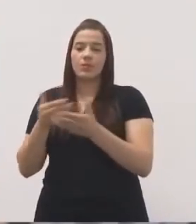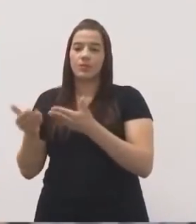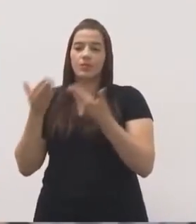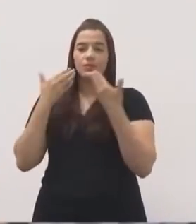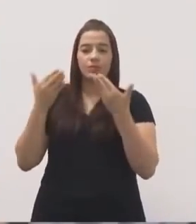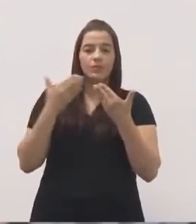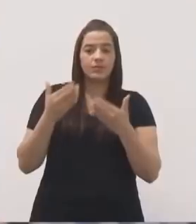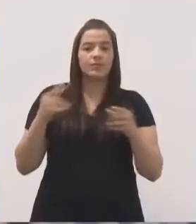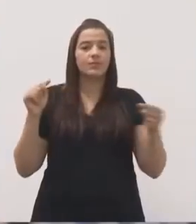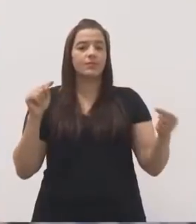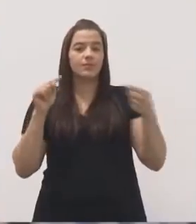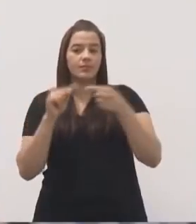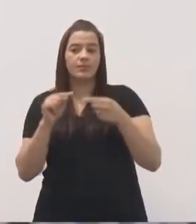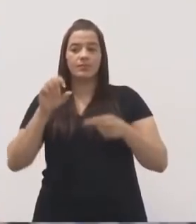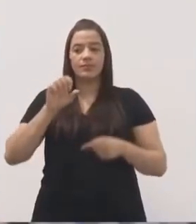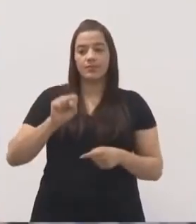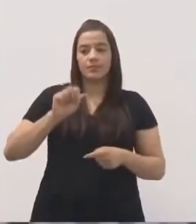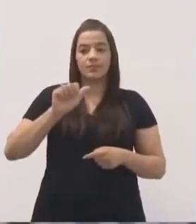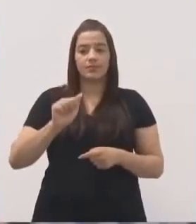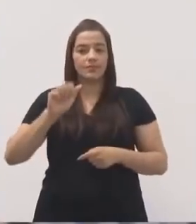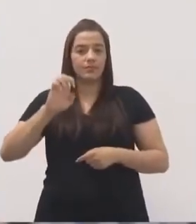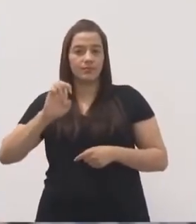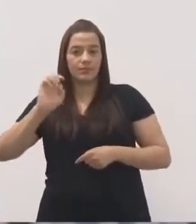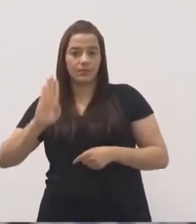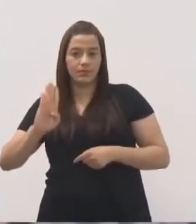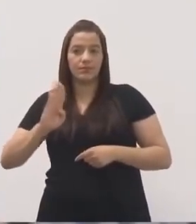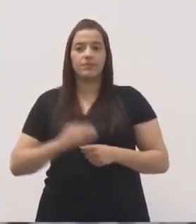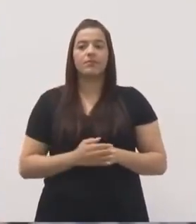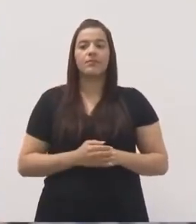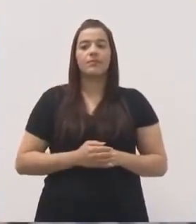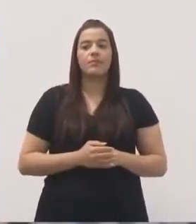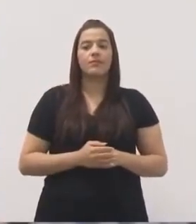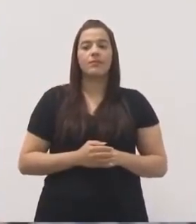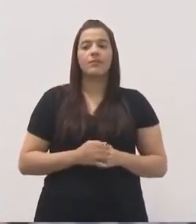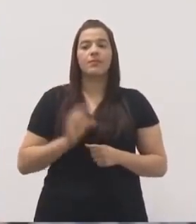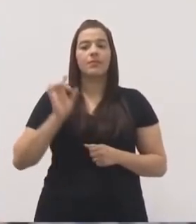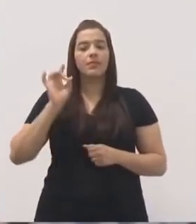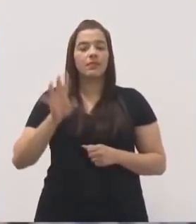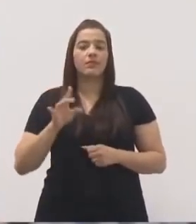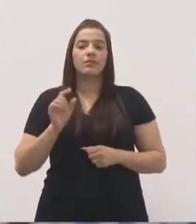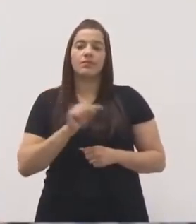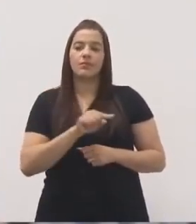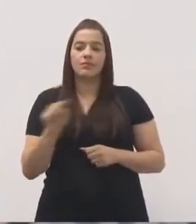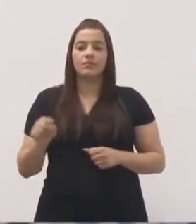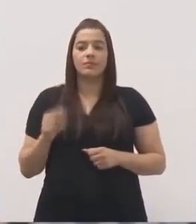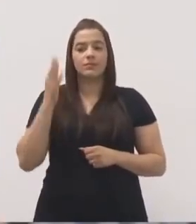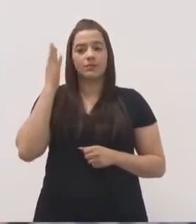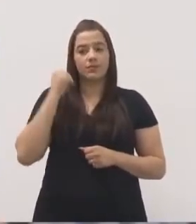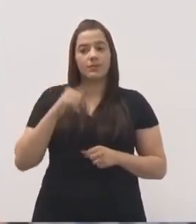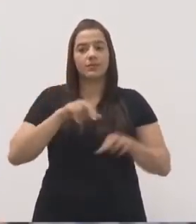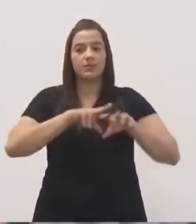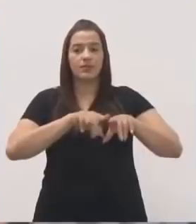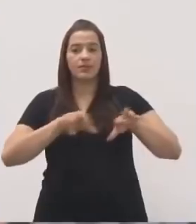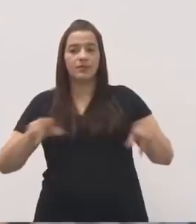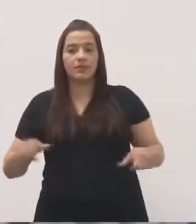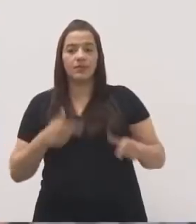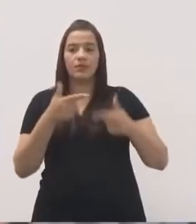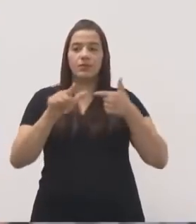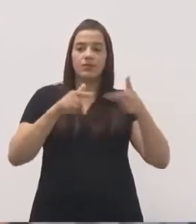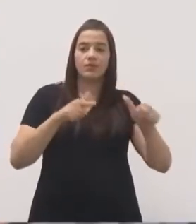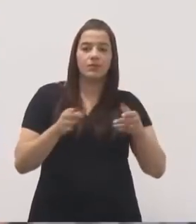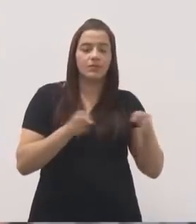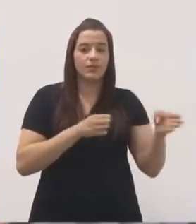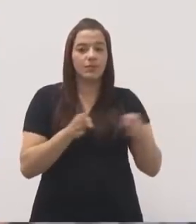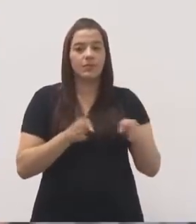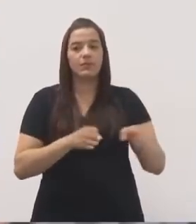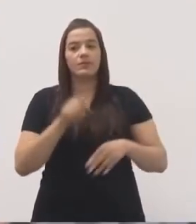tema em relação ao SAEB, tá bom? Especificamente sobre o SAEB, então nós vamos ter vários outros momentos, vocês vão